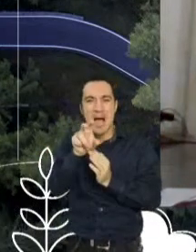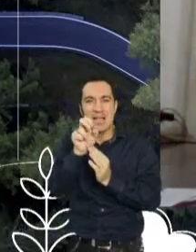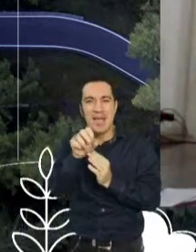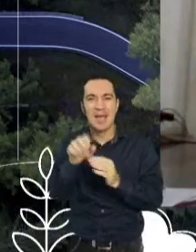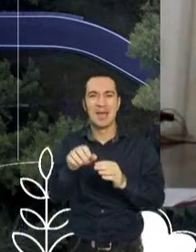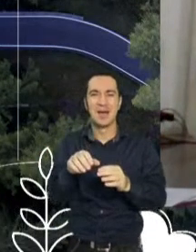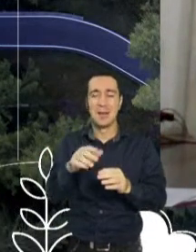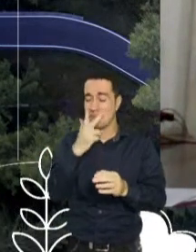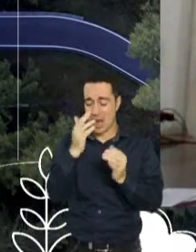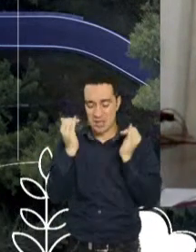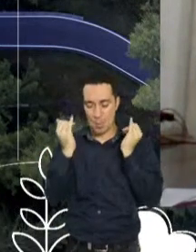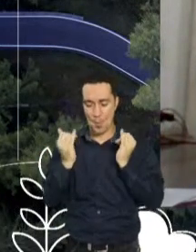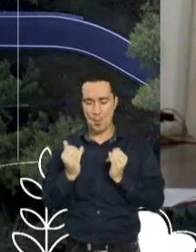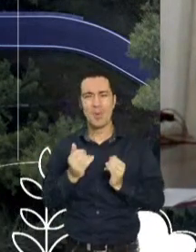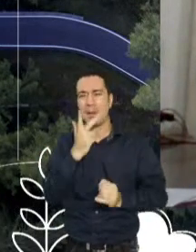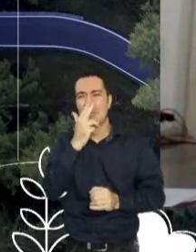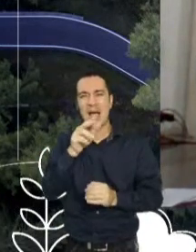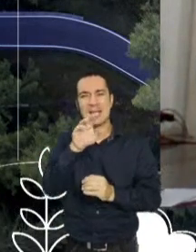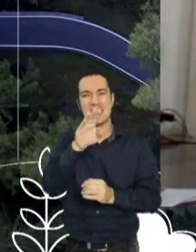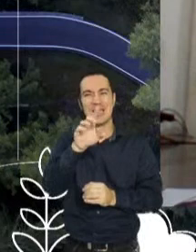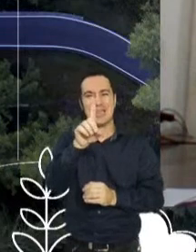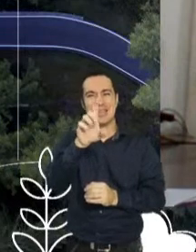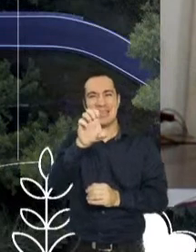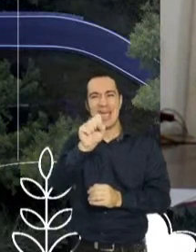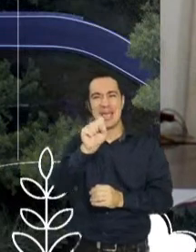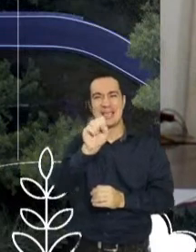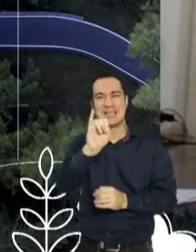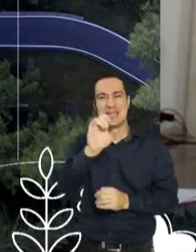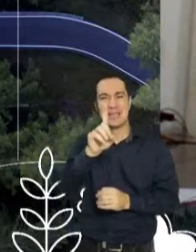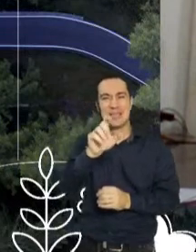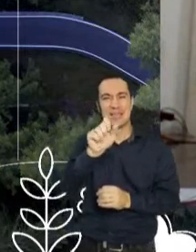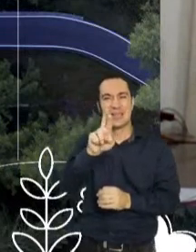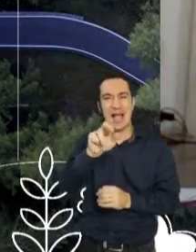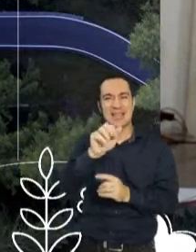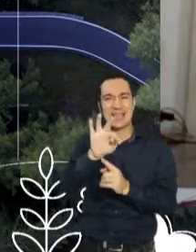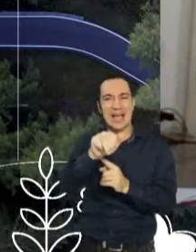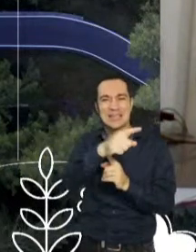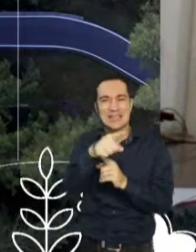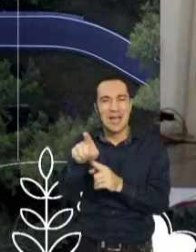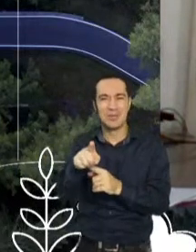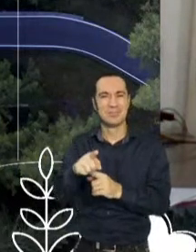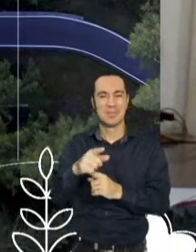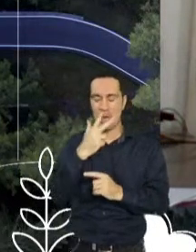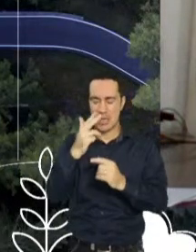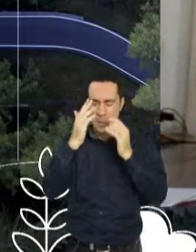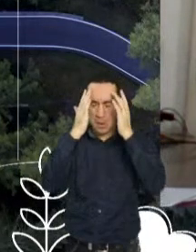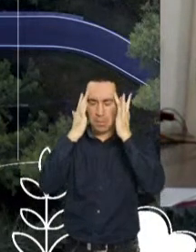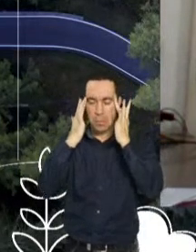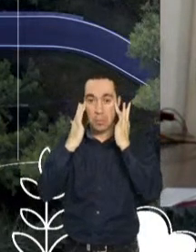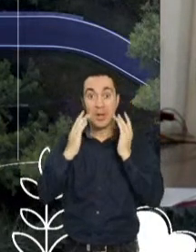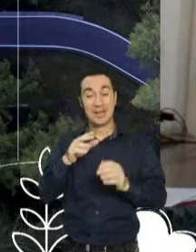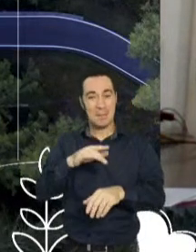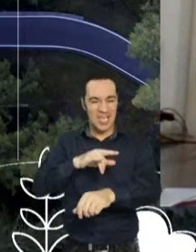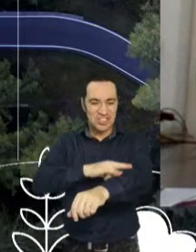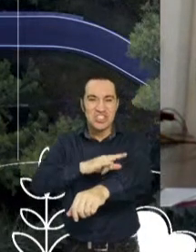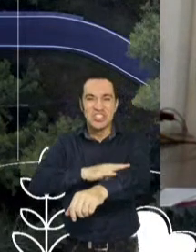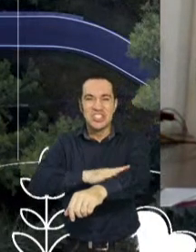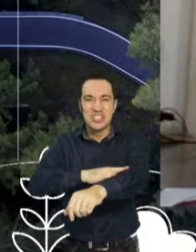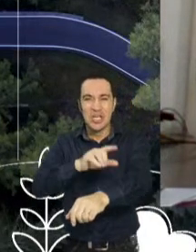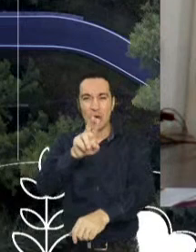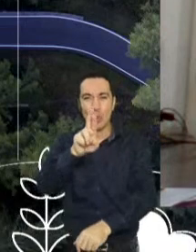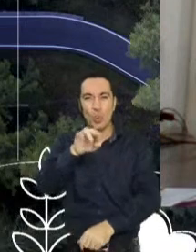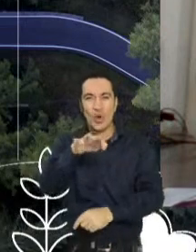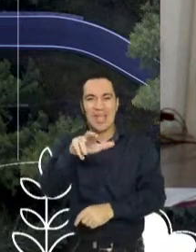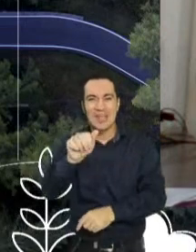Nós desidratamos, né, pela respiração, e é uma boa dica até para quem está vendo, a cor da urina se altera,